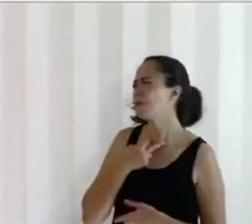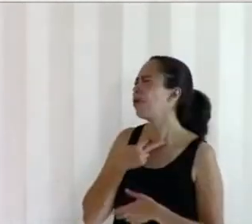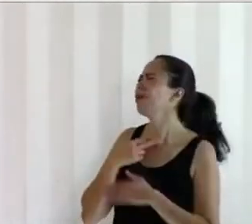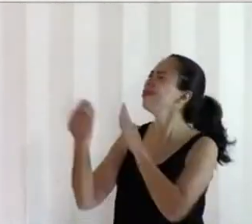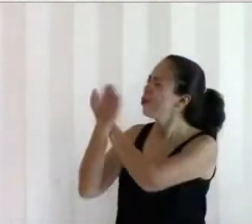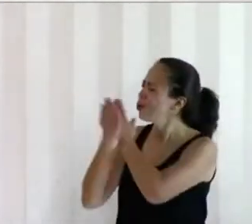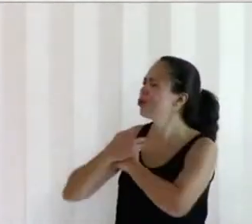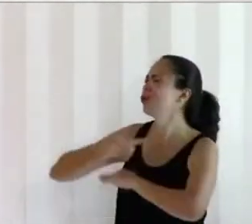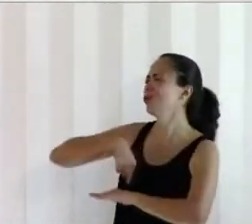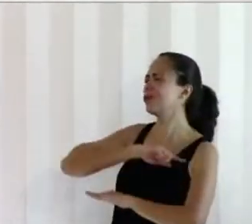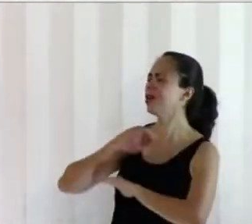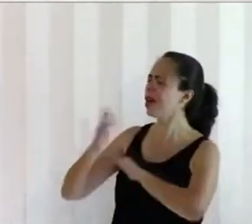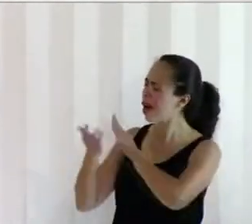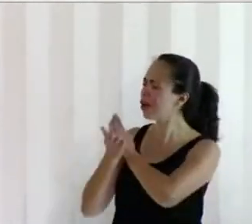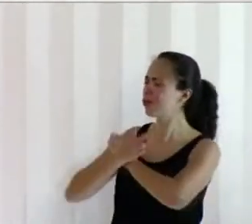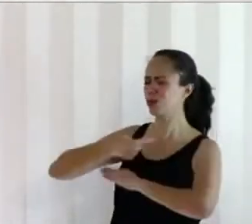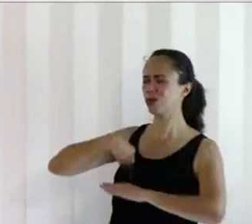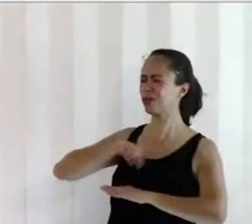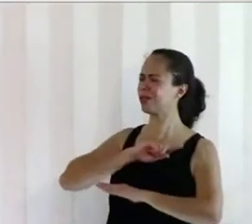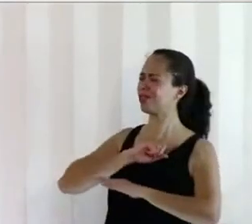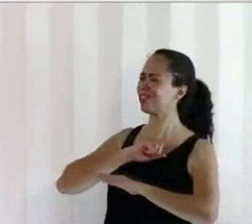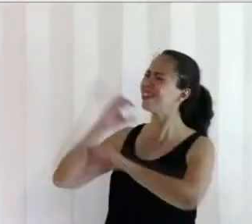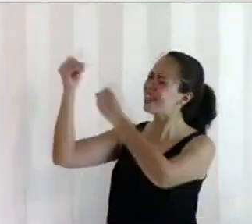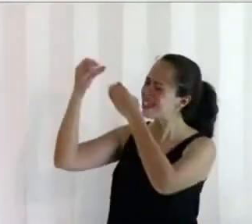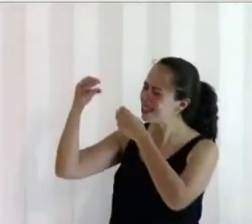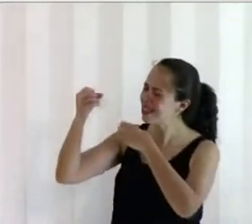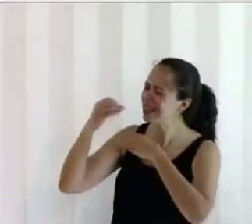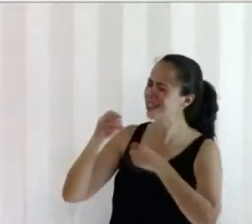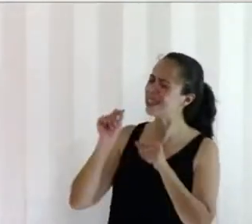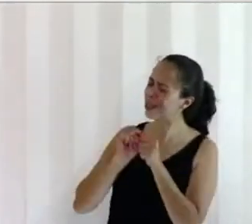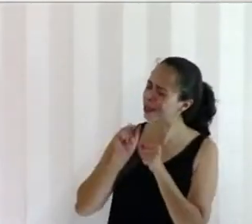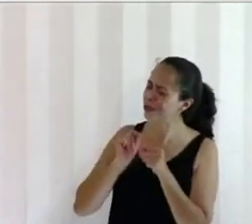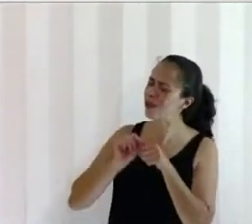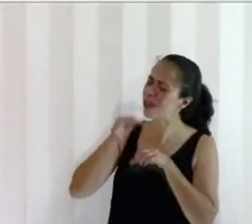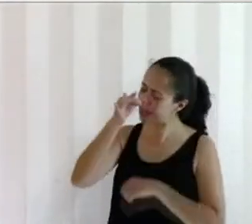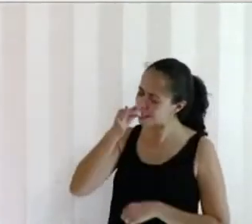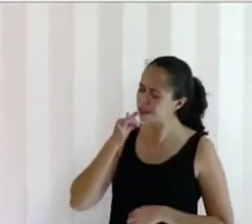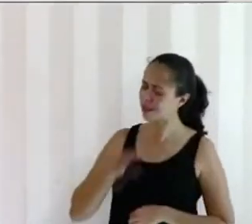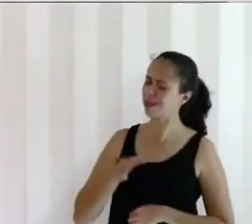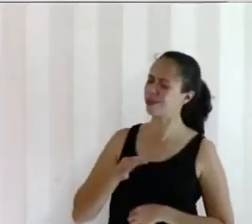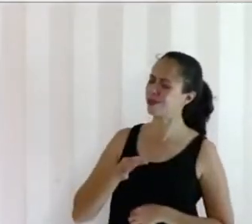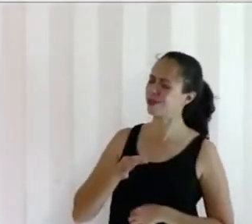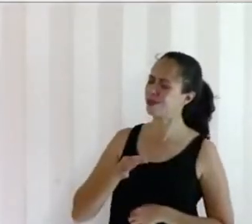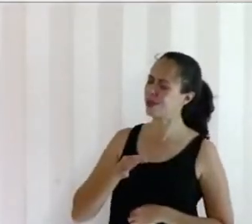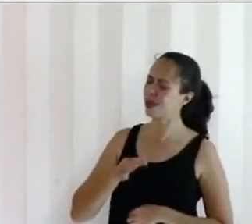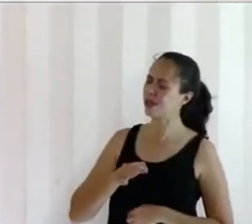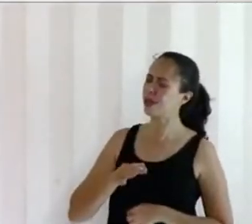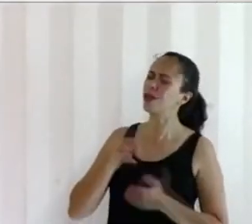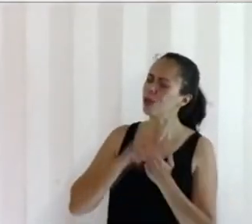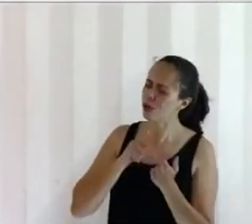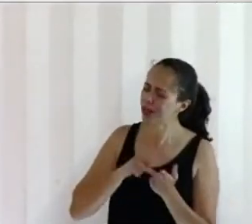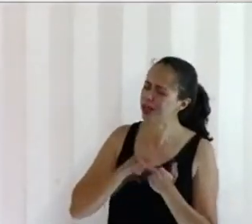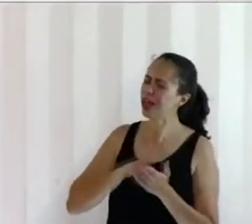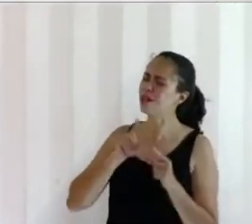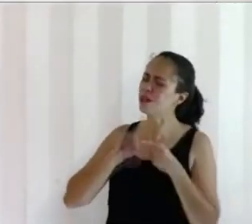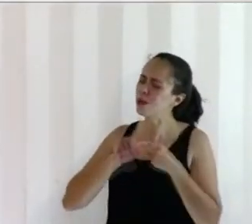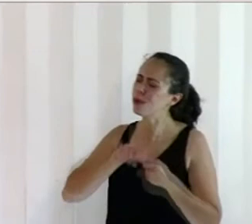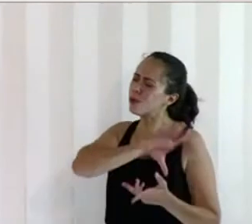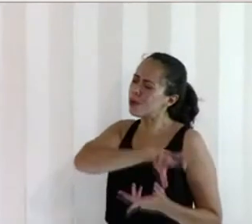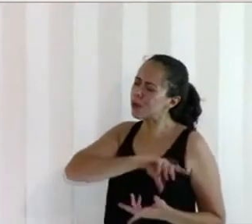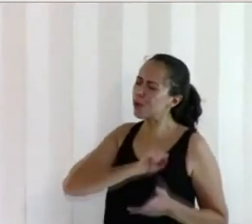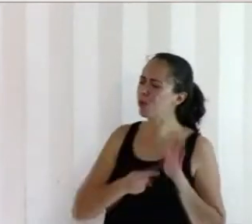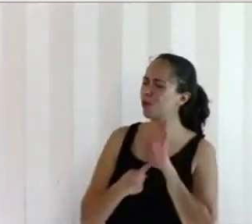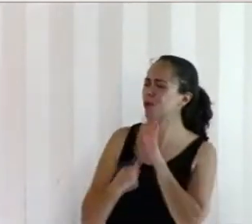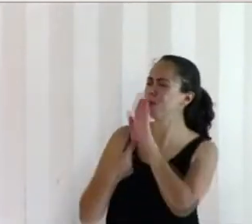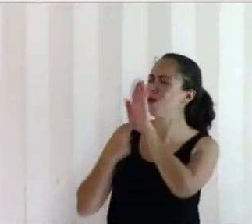piedade, ensina-nos o cumprimento das leis, não como uma regra a mais. Ensina-nos a fazer isso por amor, porque fomos